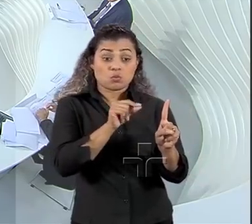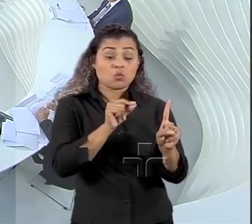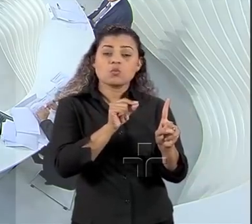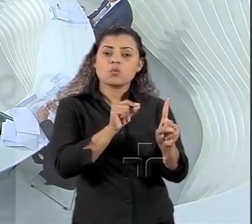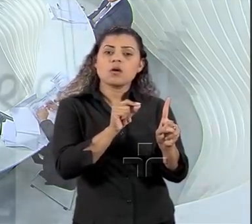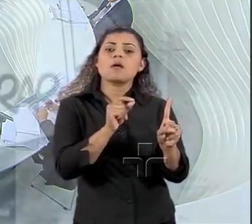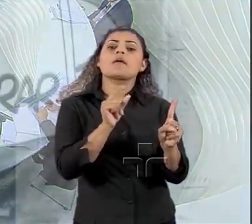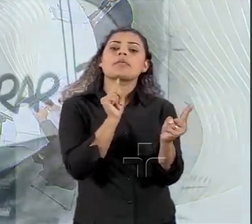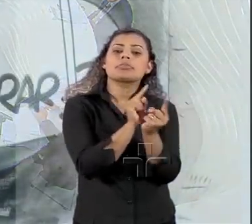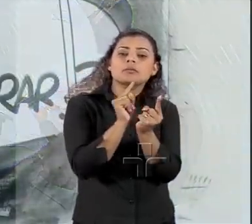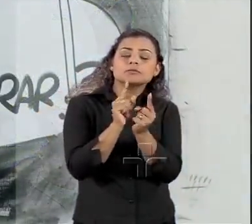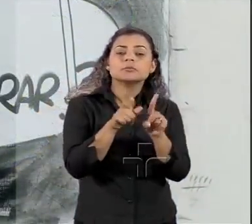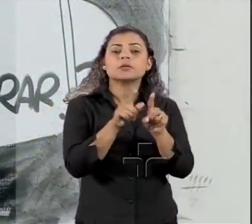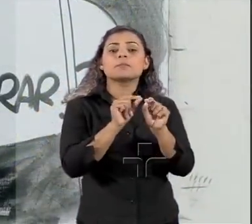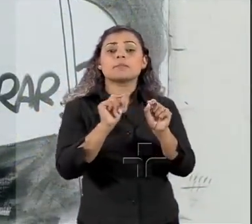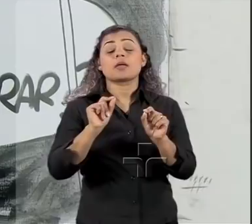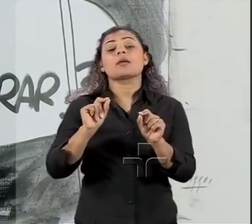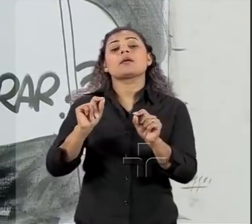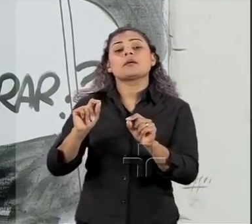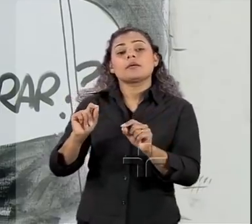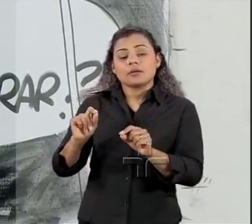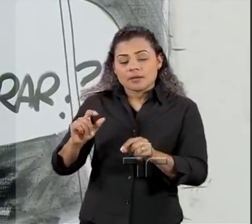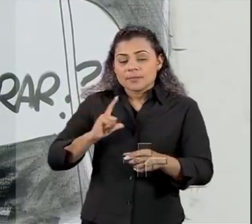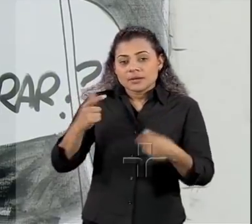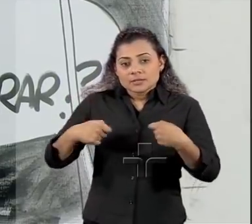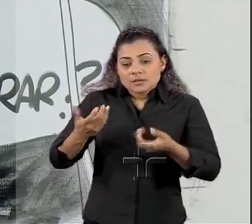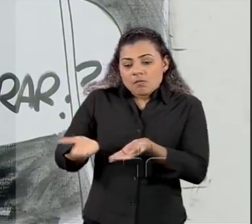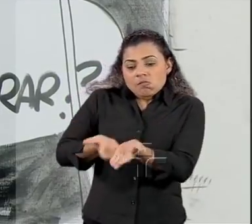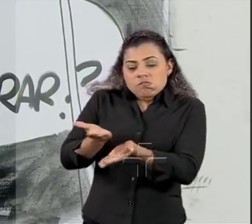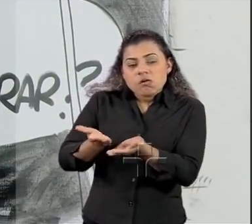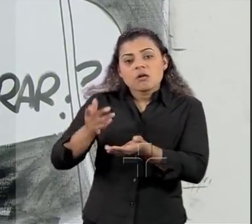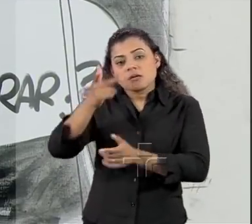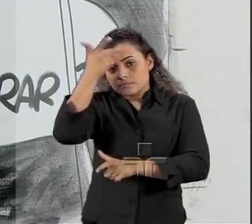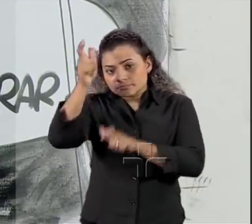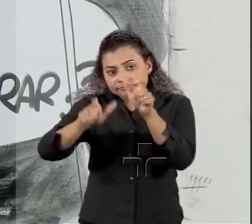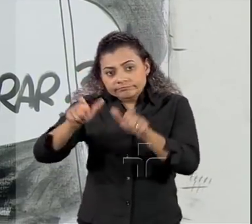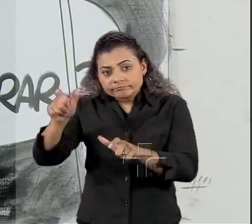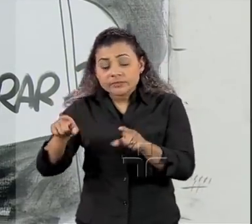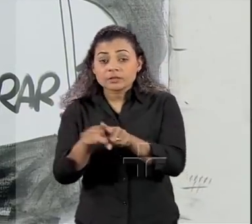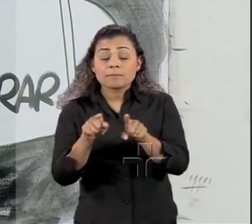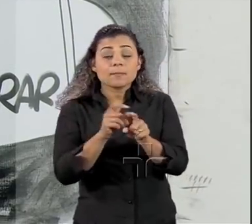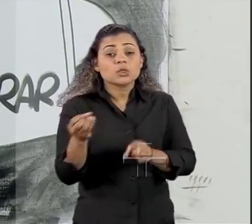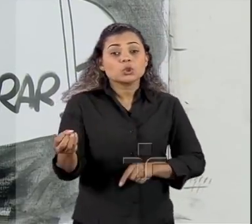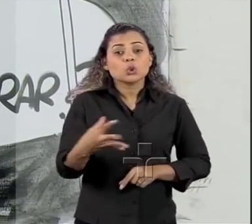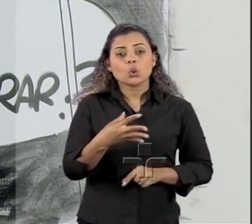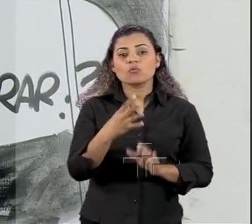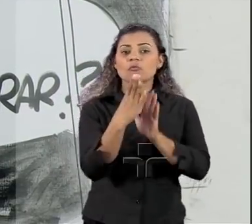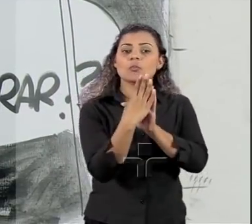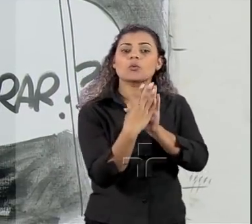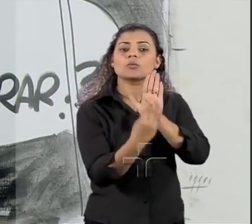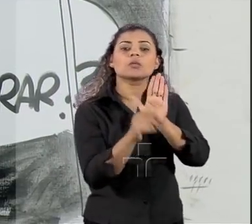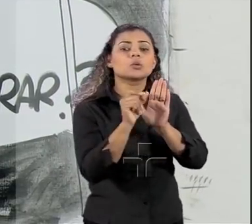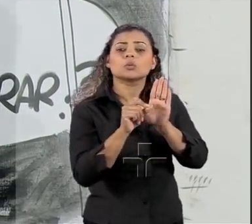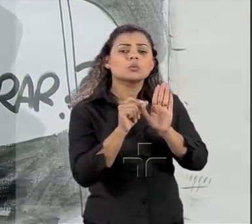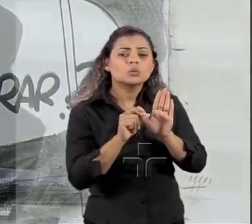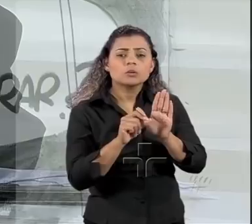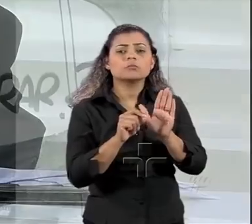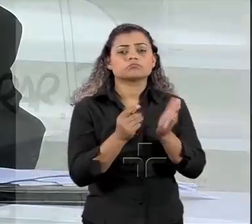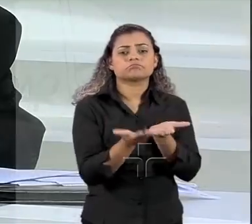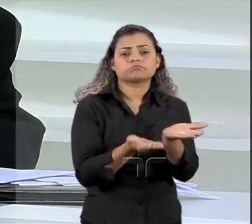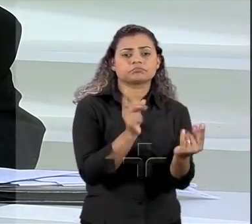qualificação e formação de recursos humanos nessa área, apoio ao novo modelo de assistência, o modelo das redes,